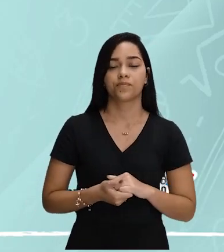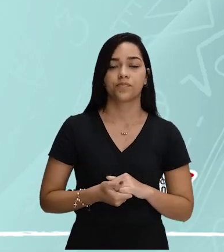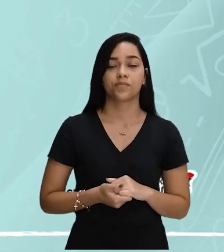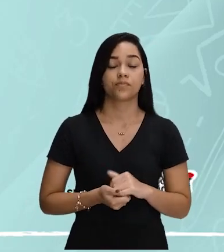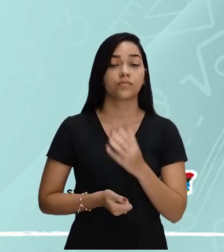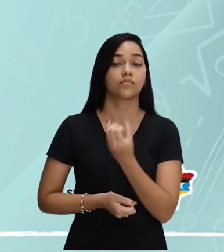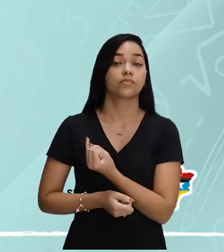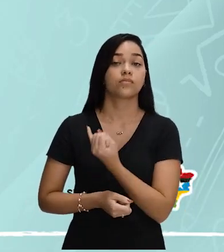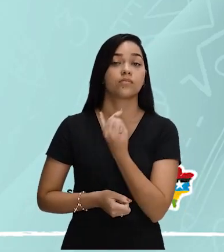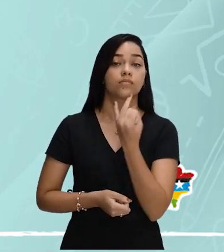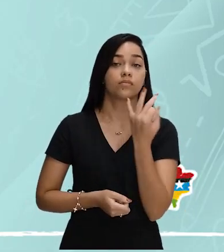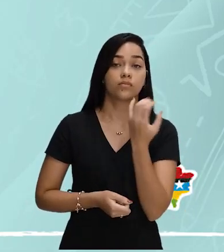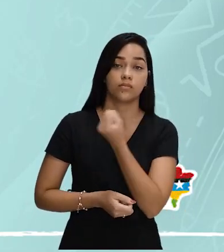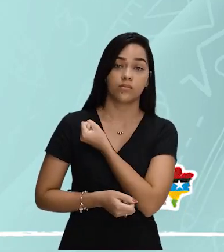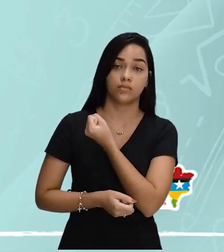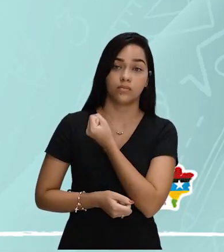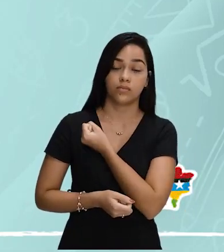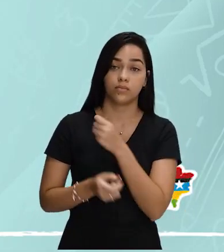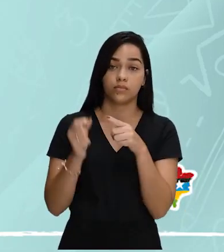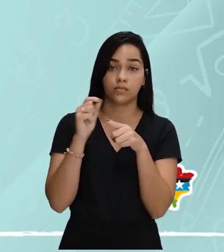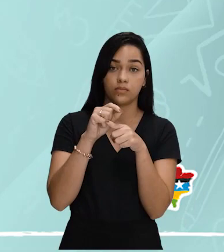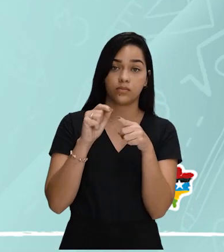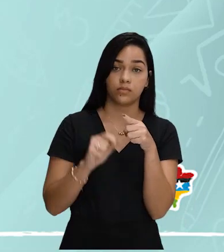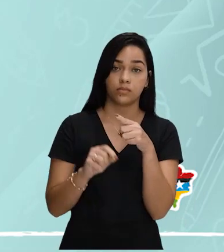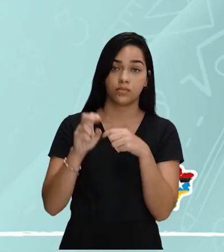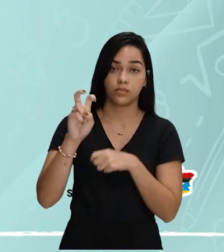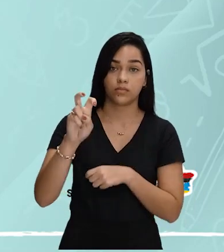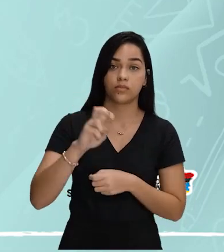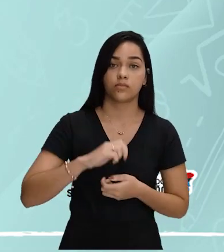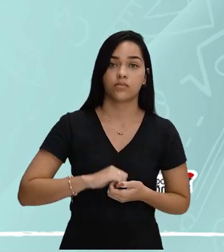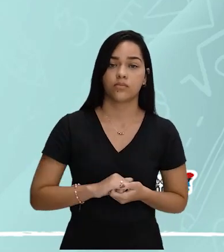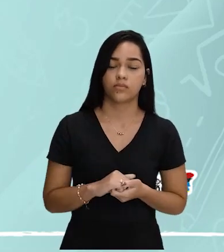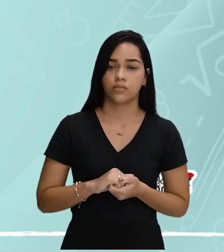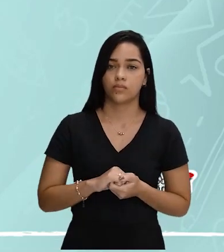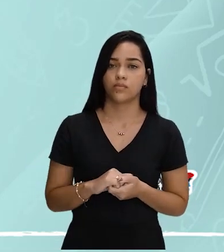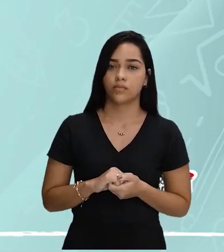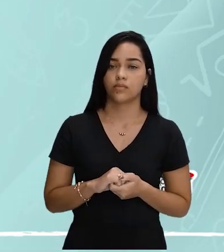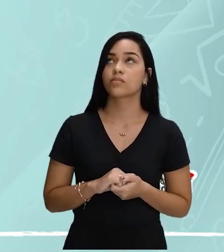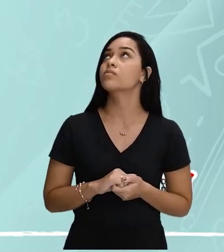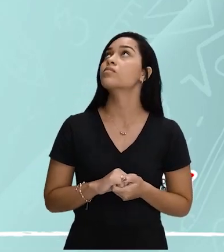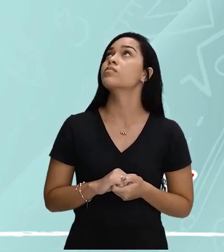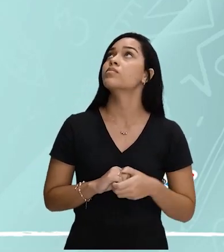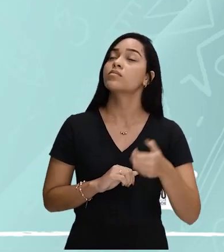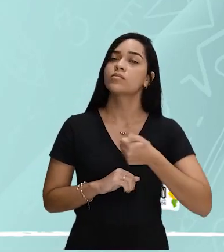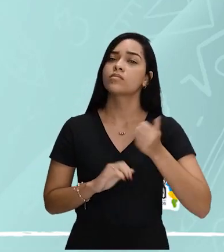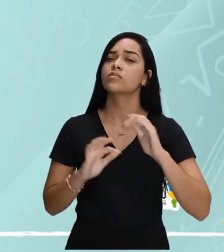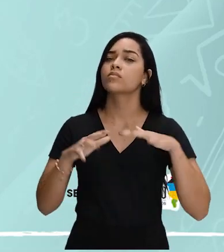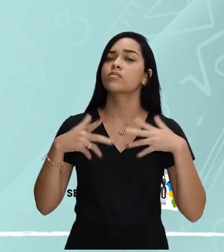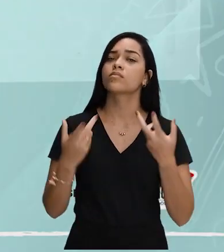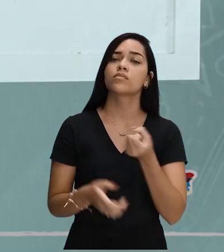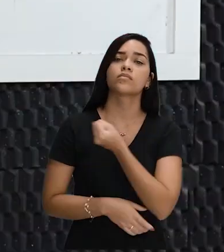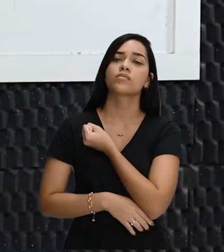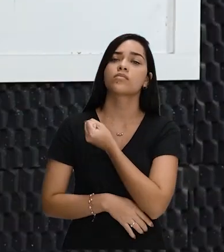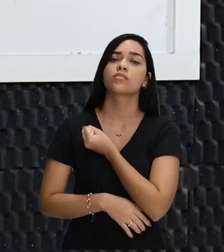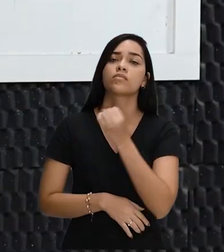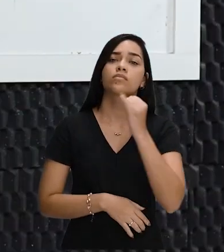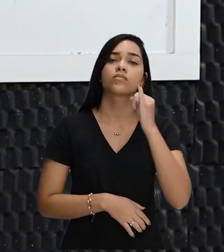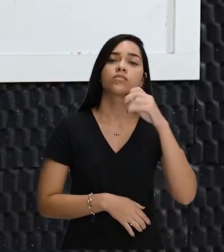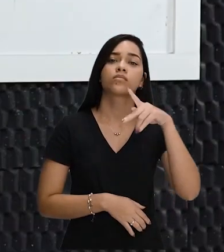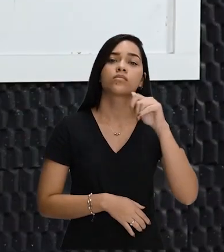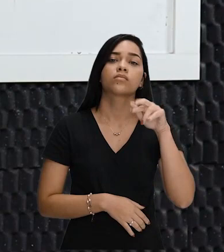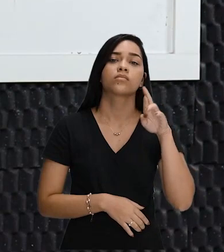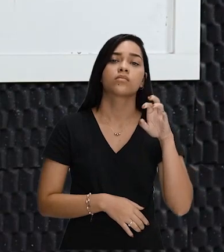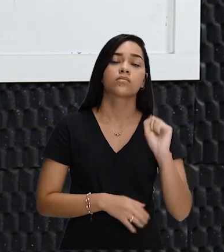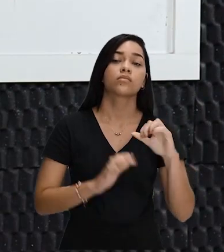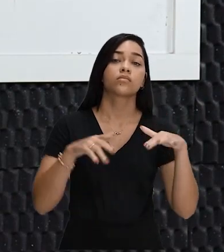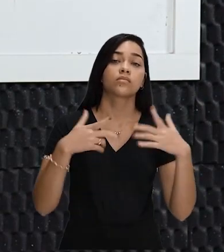a quantidade números divisíveis por 5 Então vamos lá ó primeiro quais são os números ímpares né eu tenho que saber